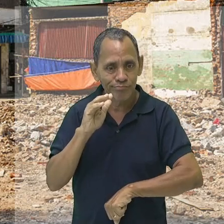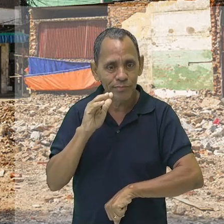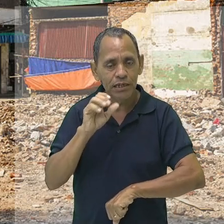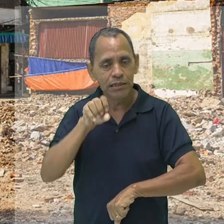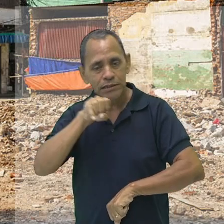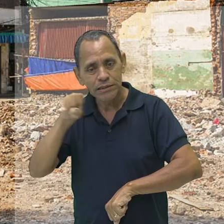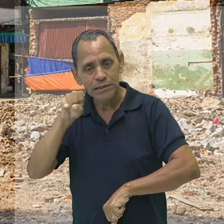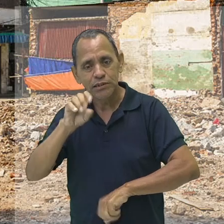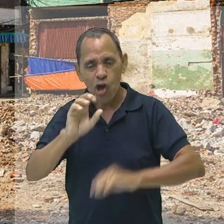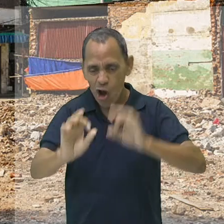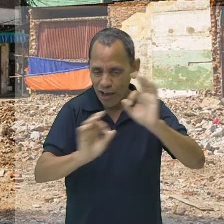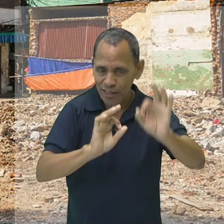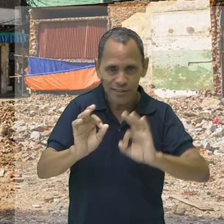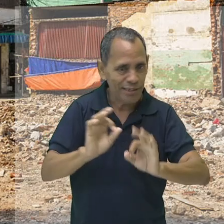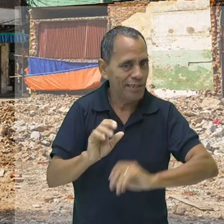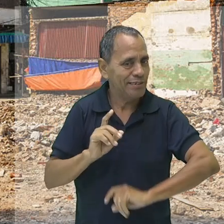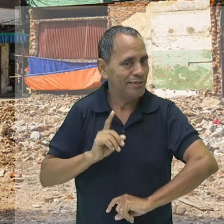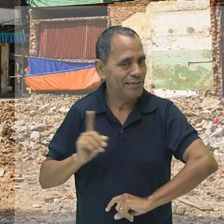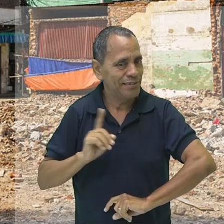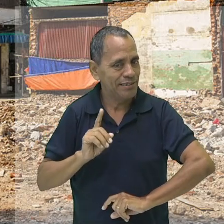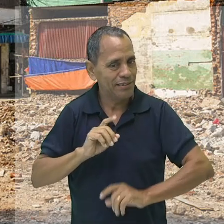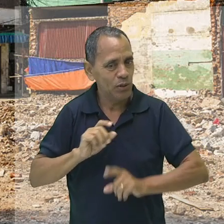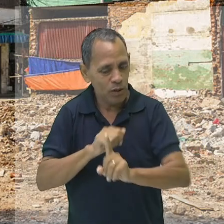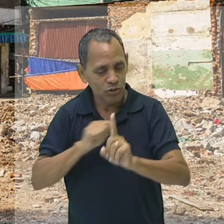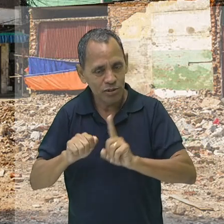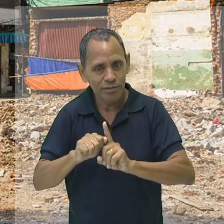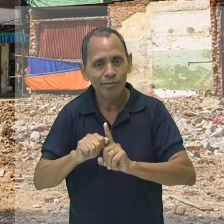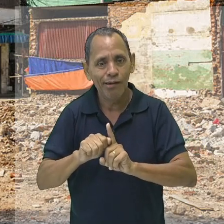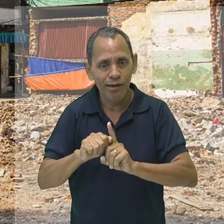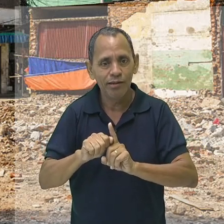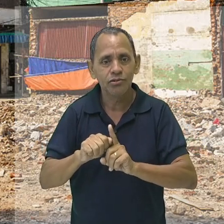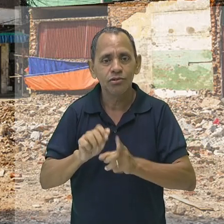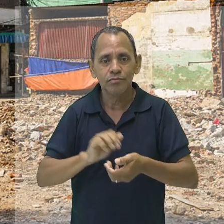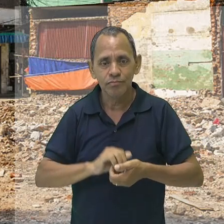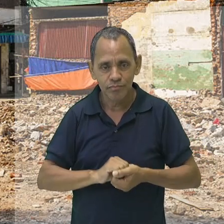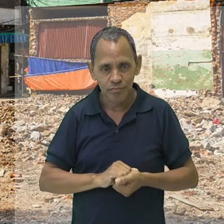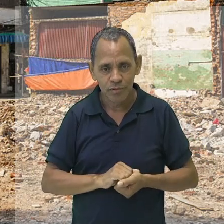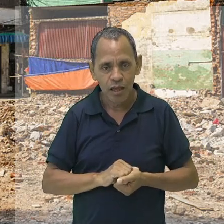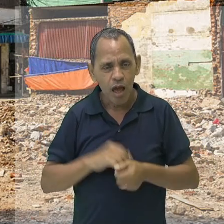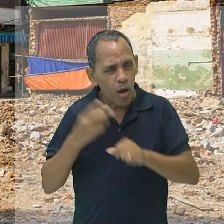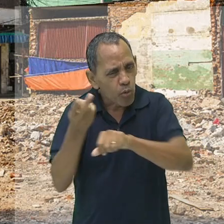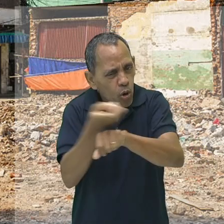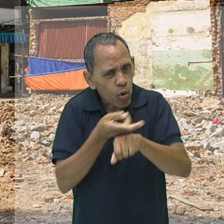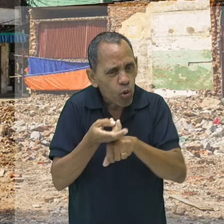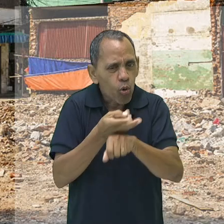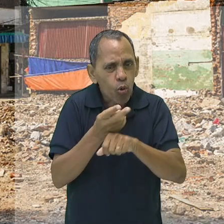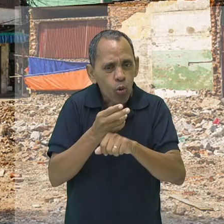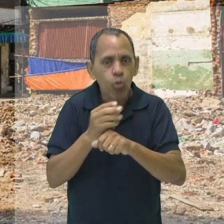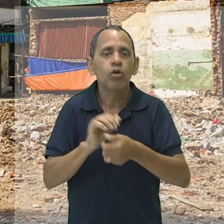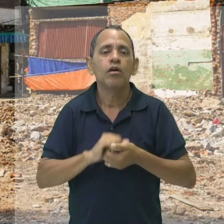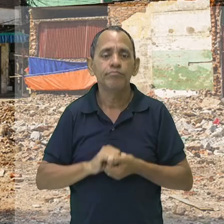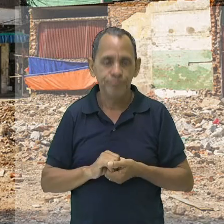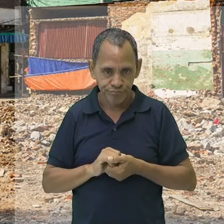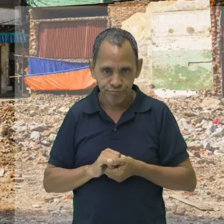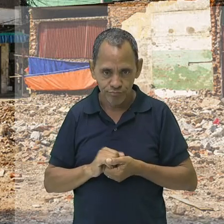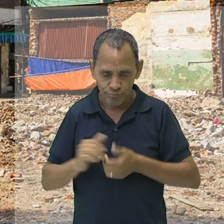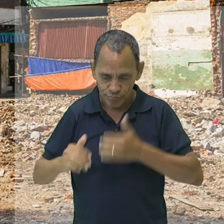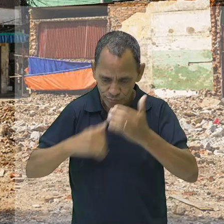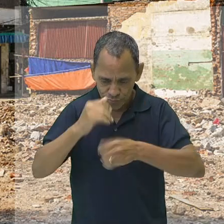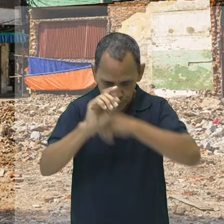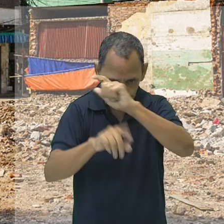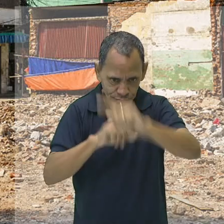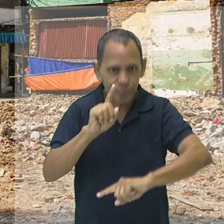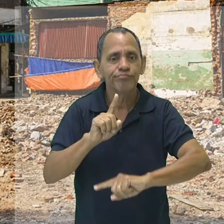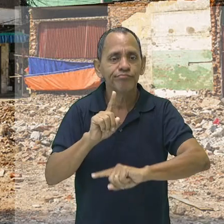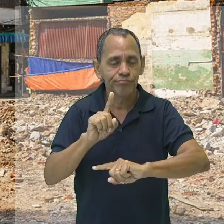desorganizada for a sociedade desse país, quanto mais essa busca por evolução desenfreada for,